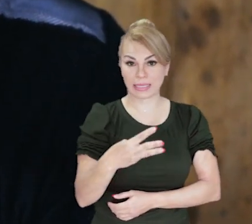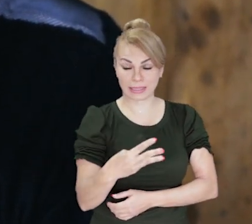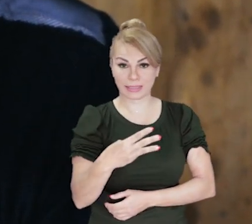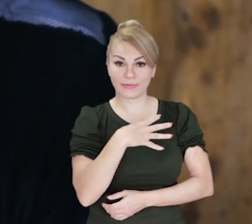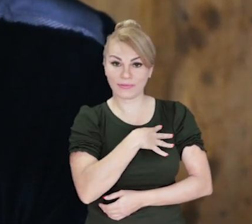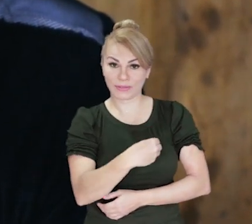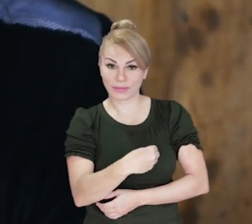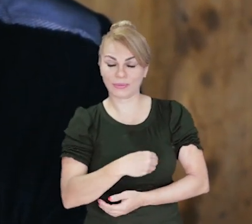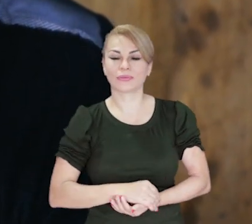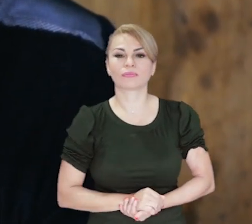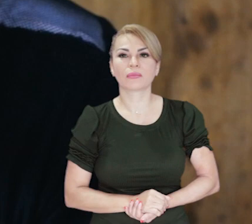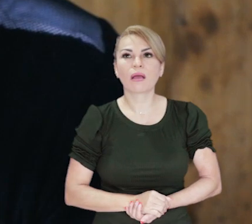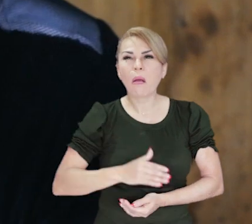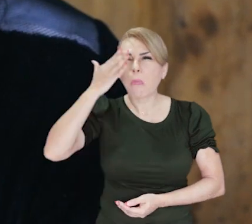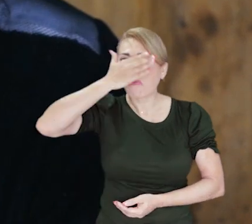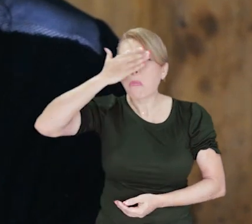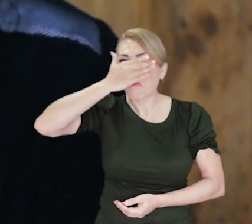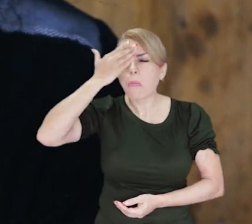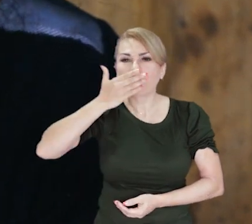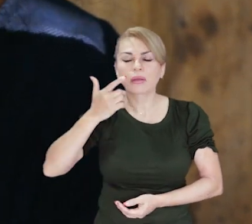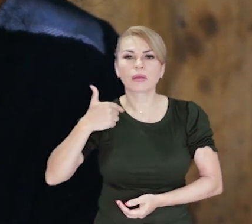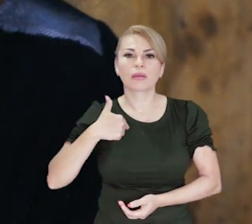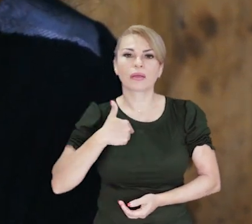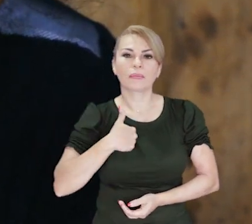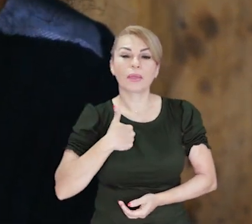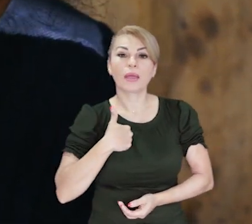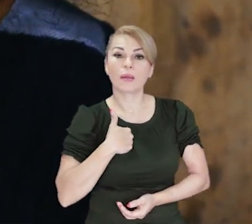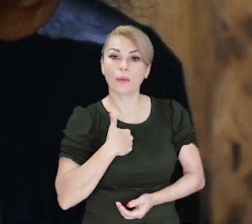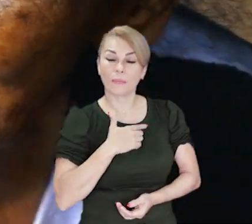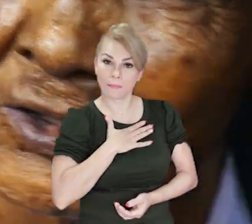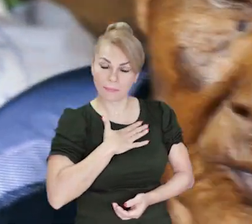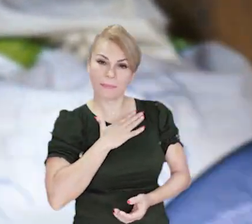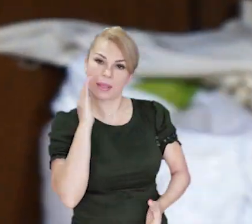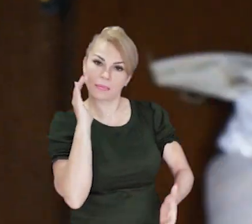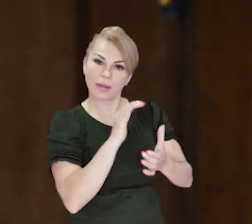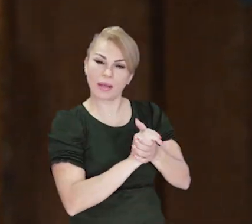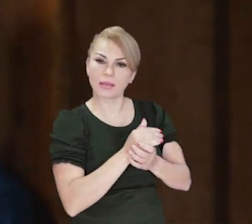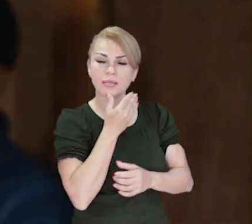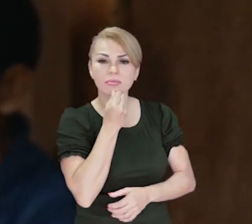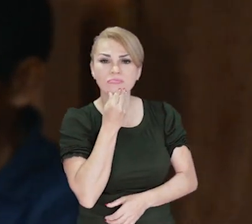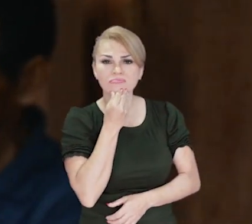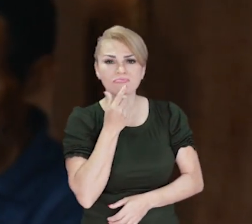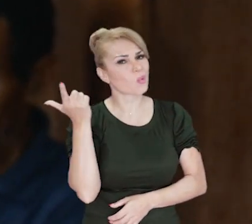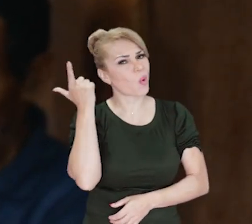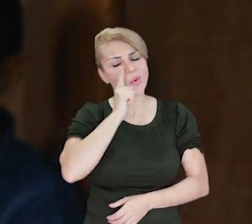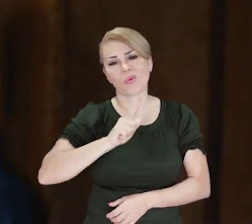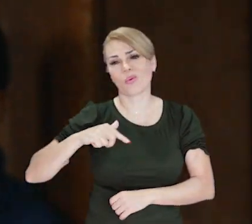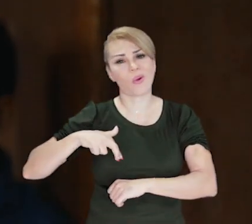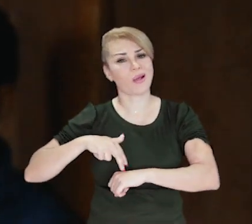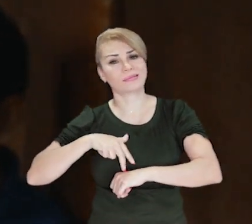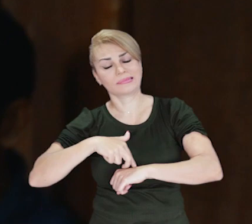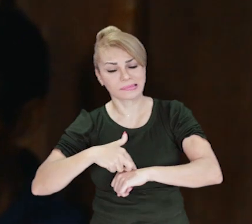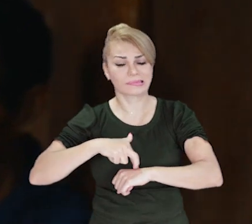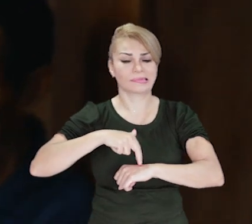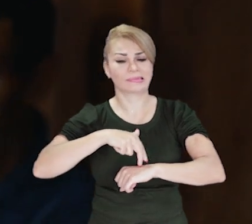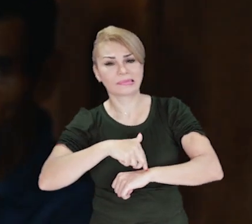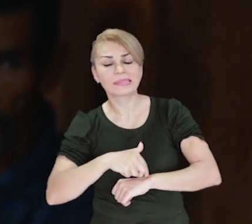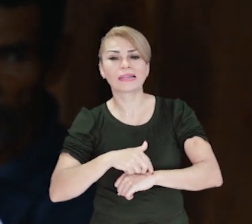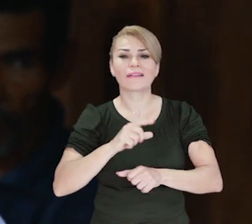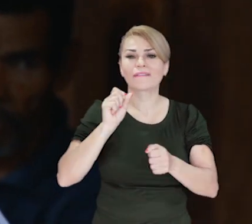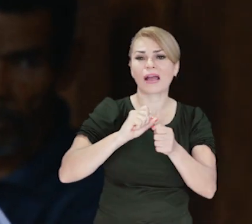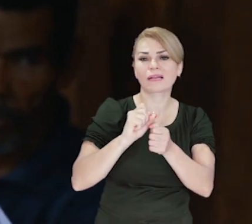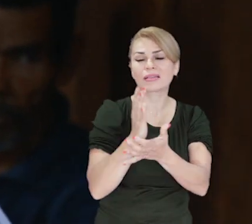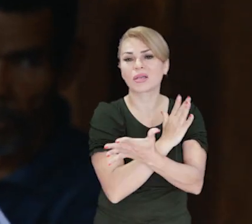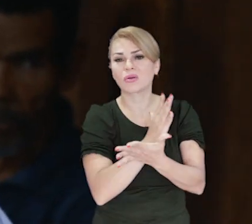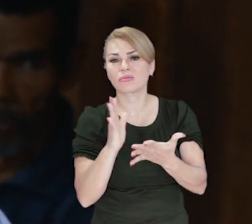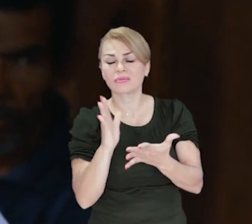nada. E o meu esposo, já sem poder quase nem caminhar, faz as coisas, às vezes,